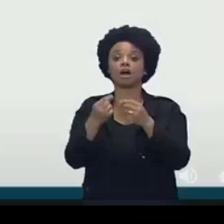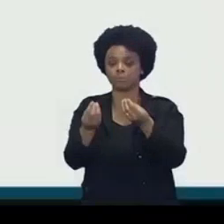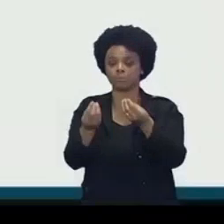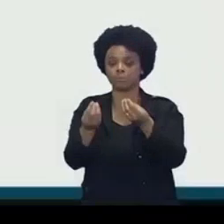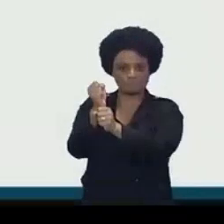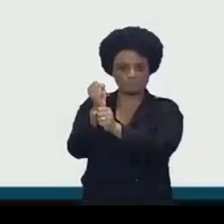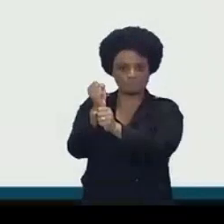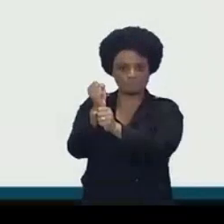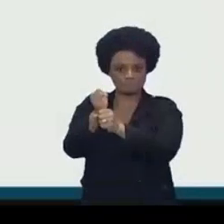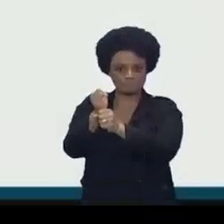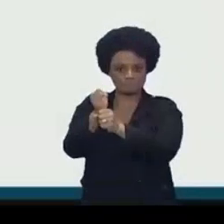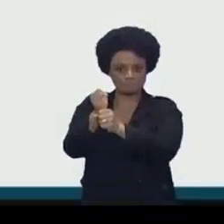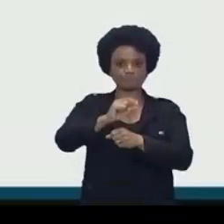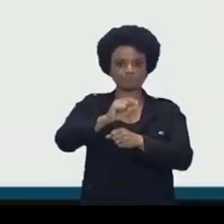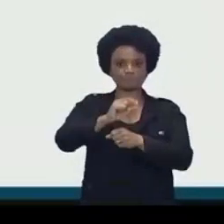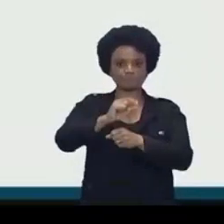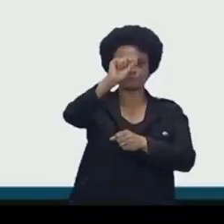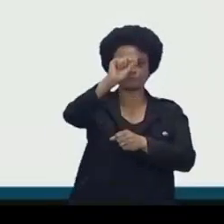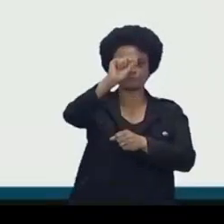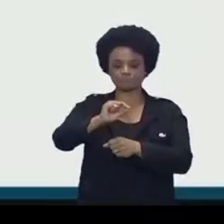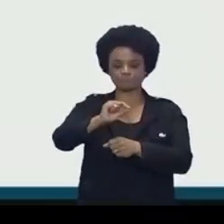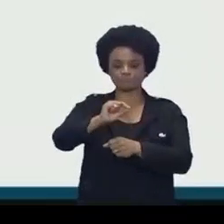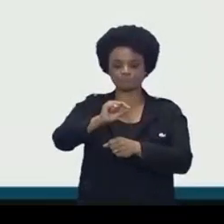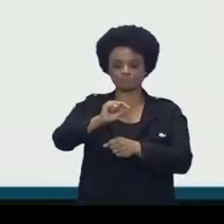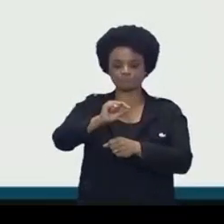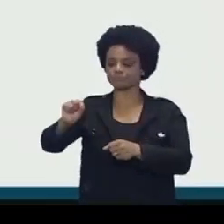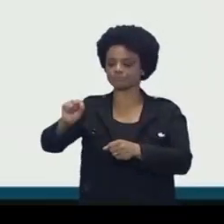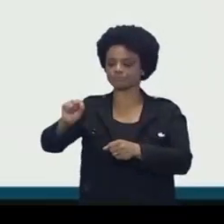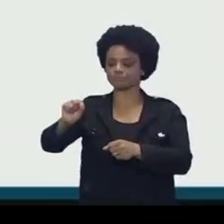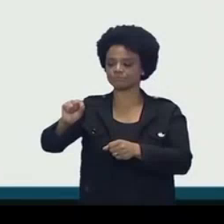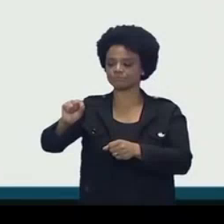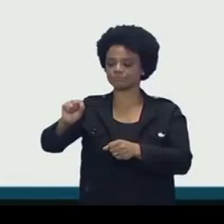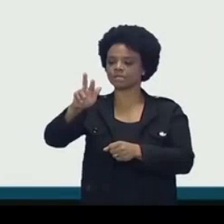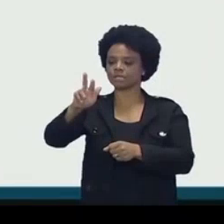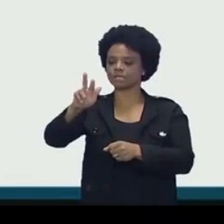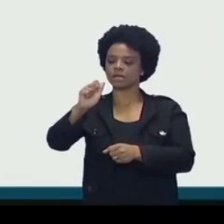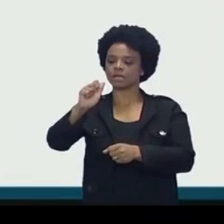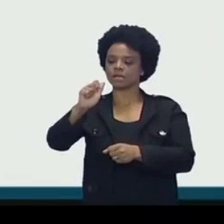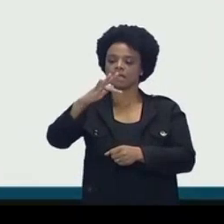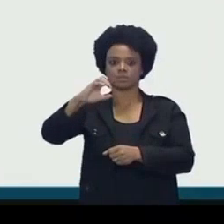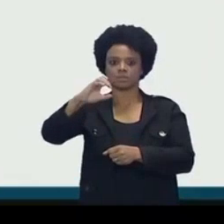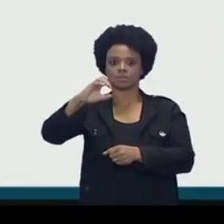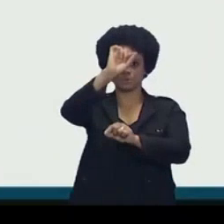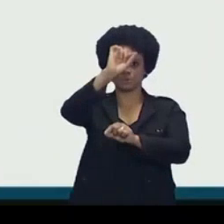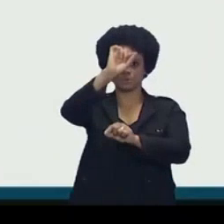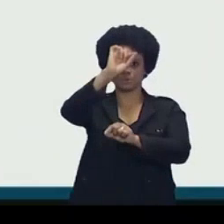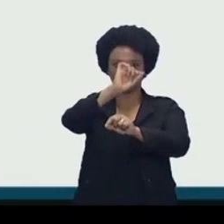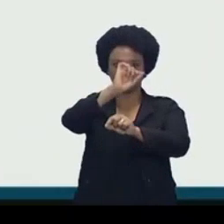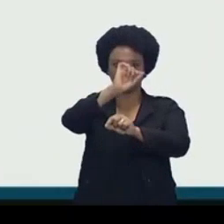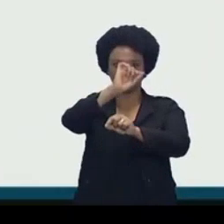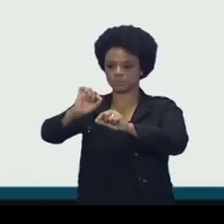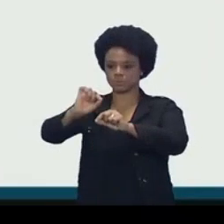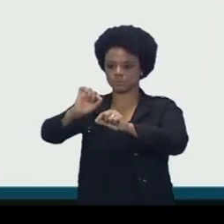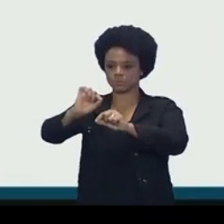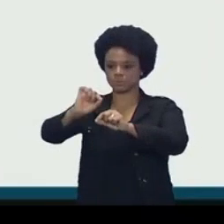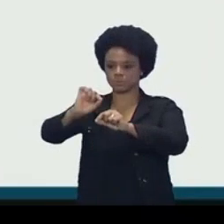Então, você pode planilhar isso igual está no seu